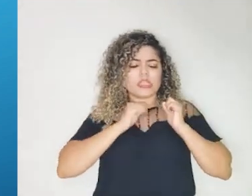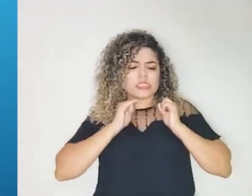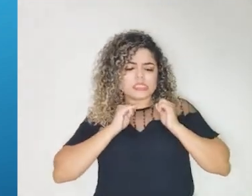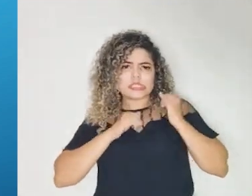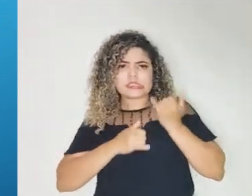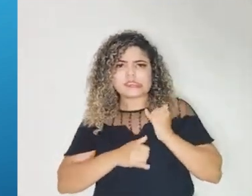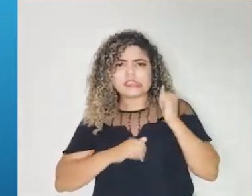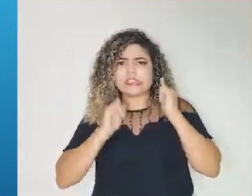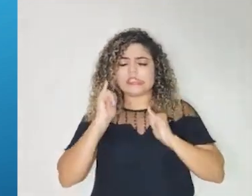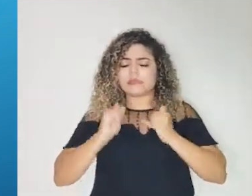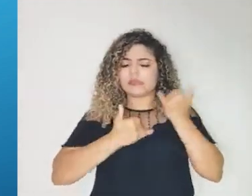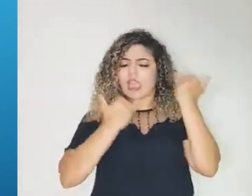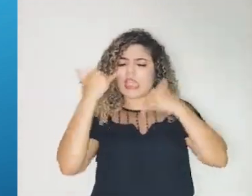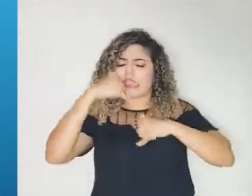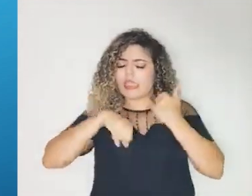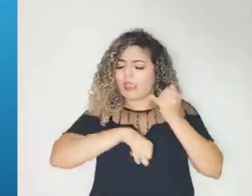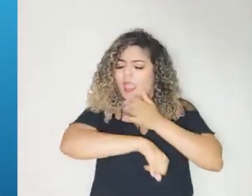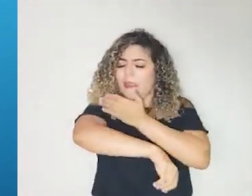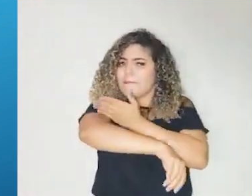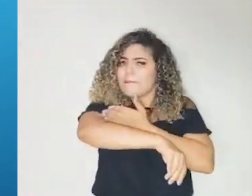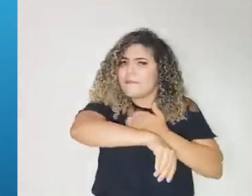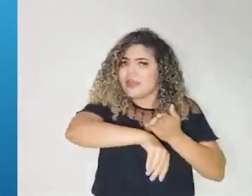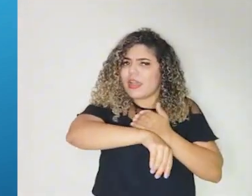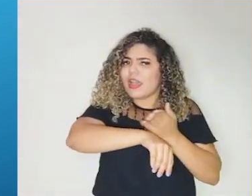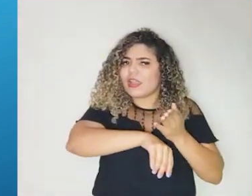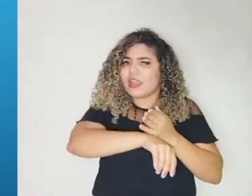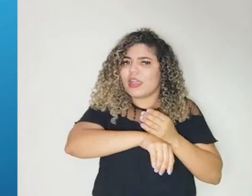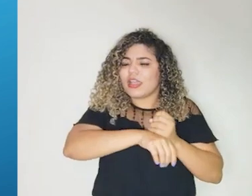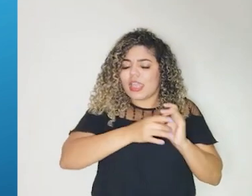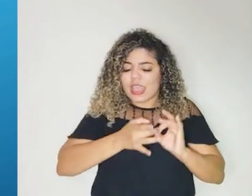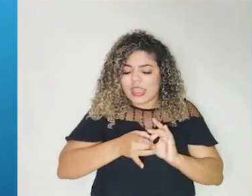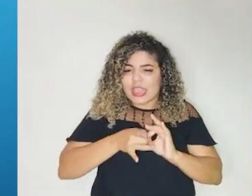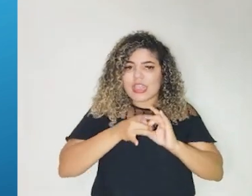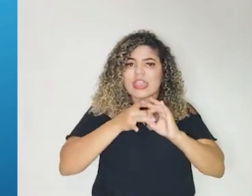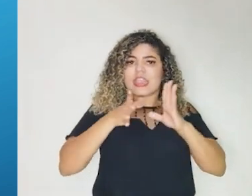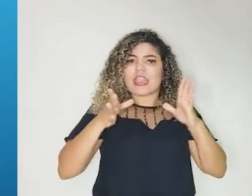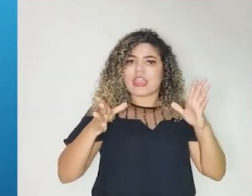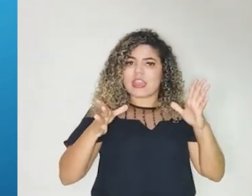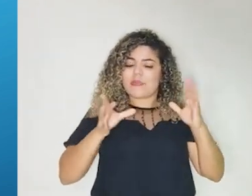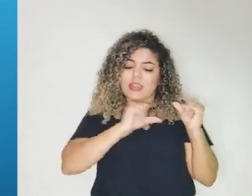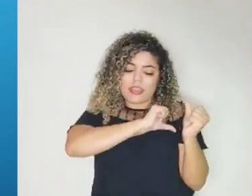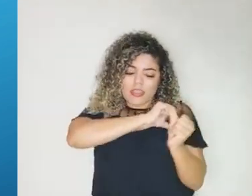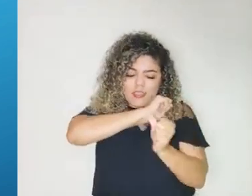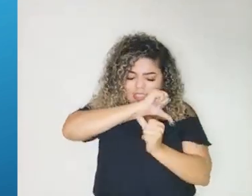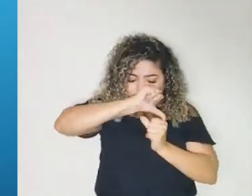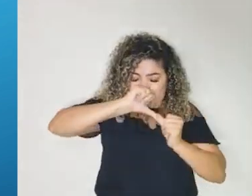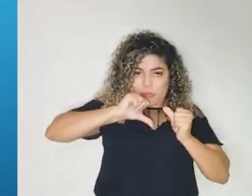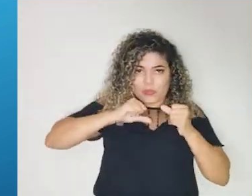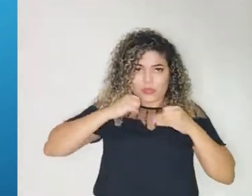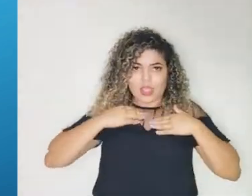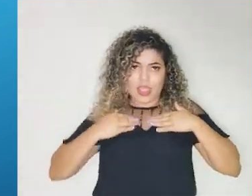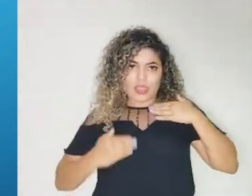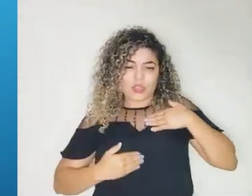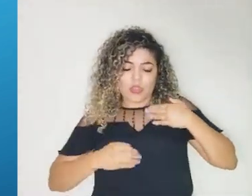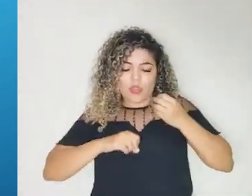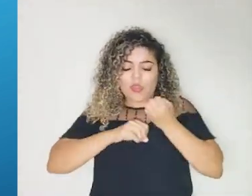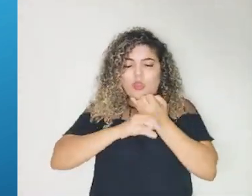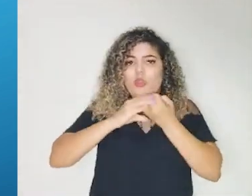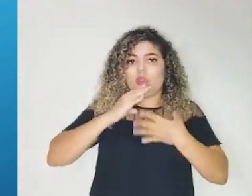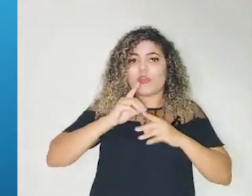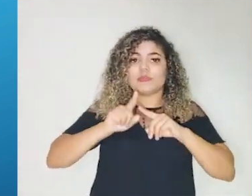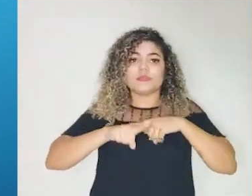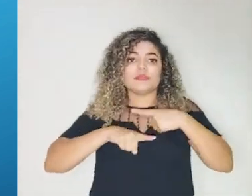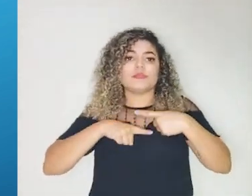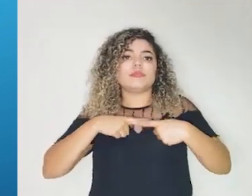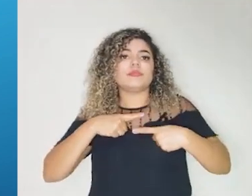liberado. Então nós temos aqui a formação de uma nova substância e esse animal é liberado dessa antiga muda. Após o crescimento, há